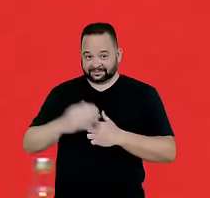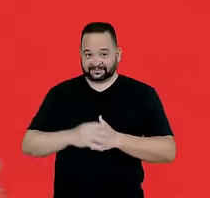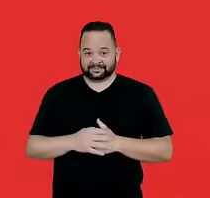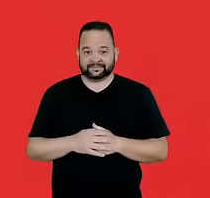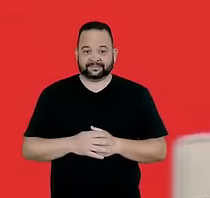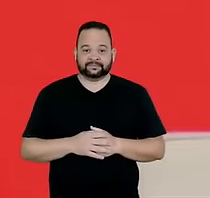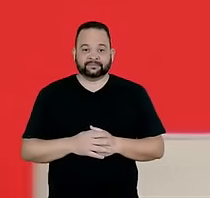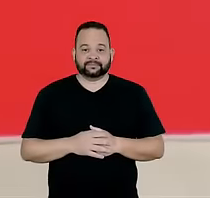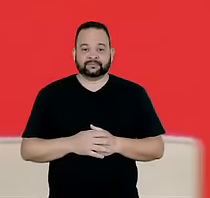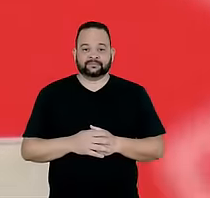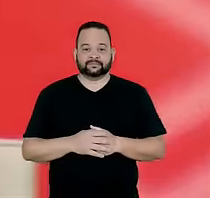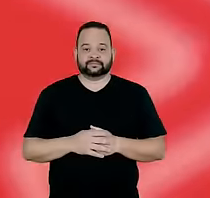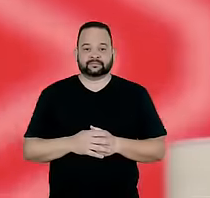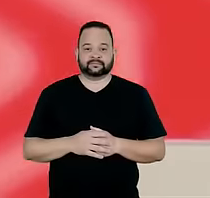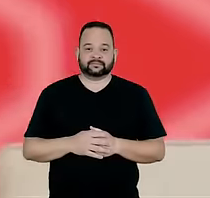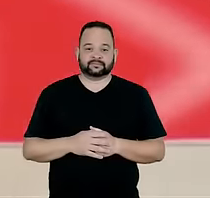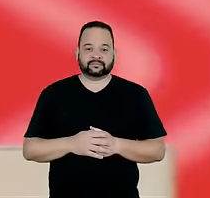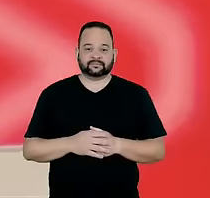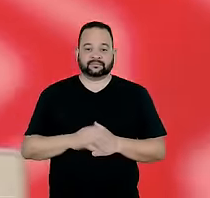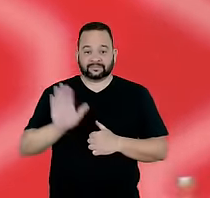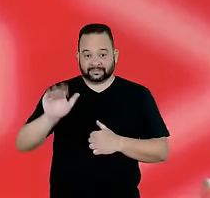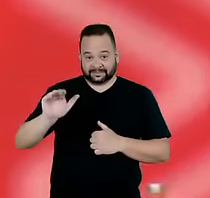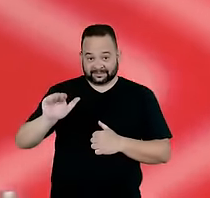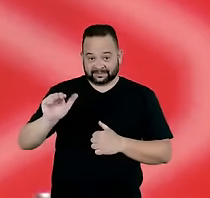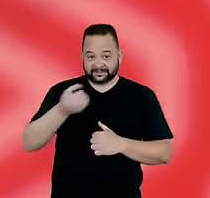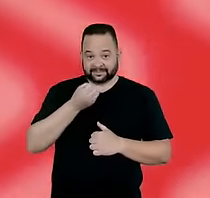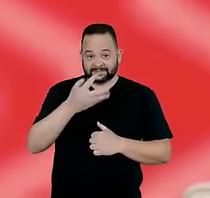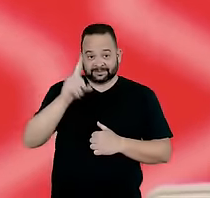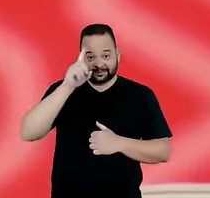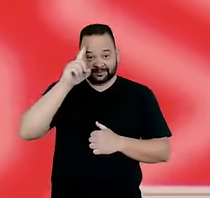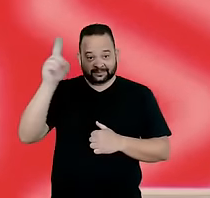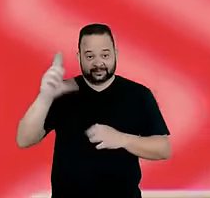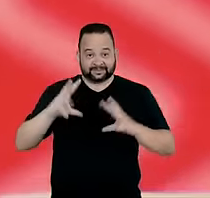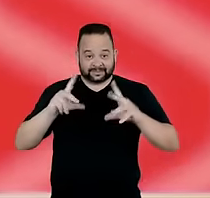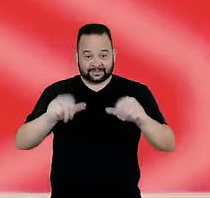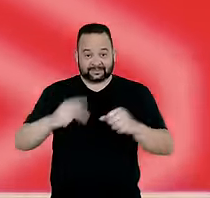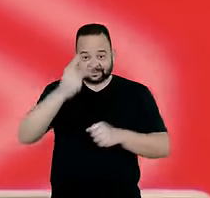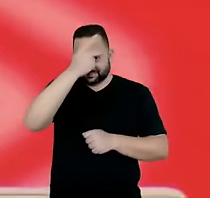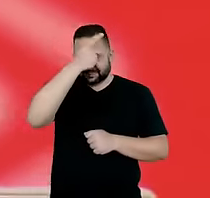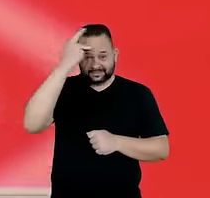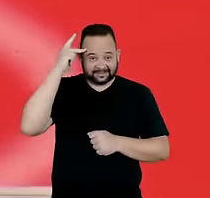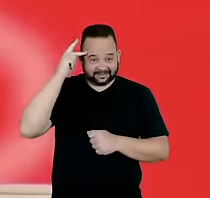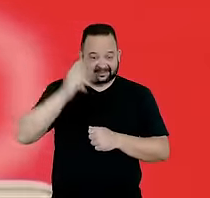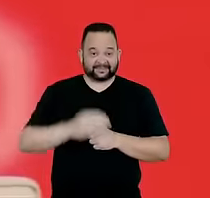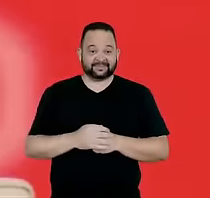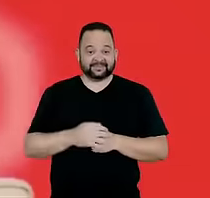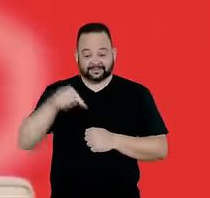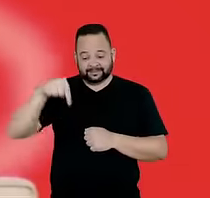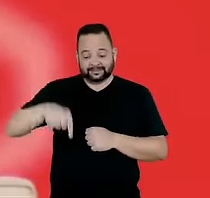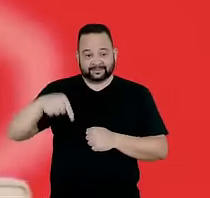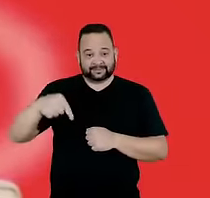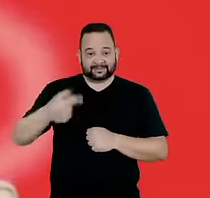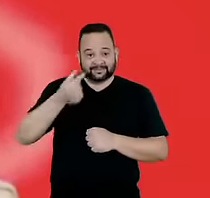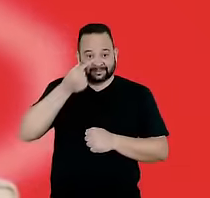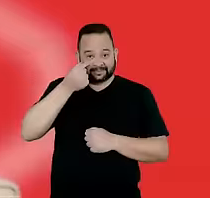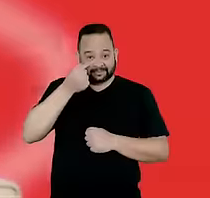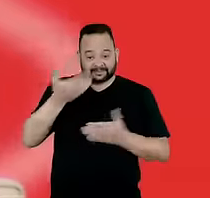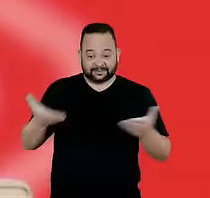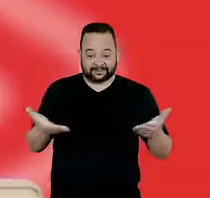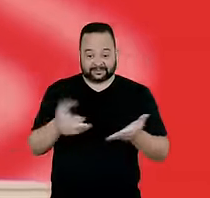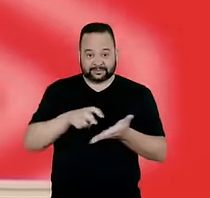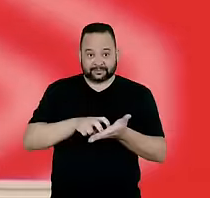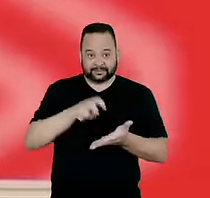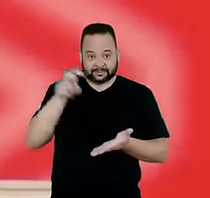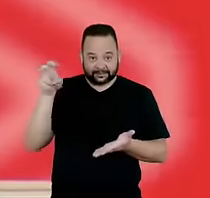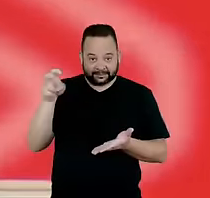Guilherme Olá muito bom dia a todas e a todos que estão aqui conosco nessa manhã presencialmente mas